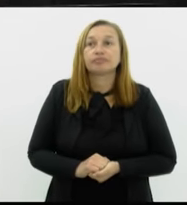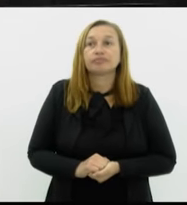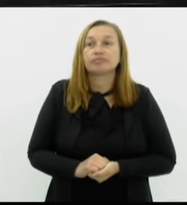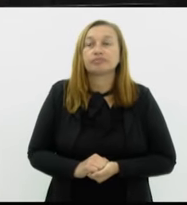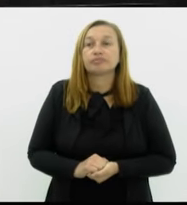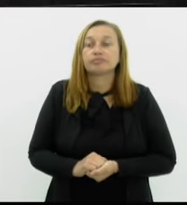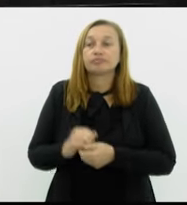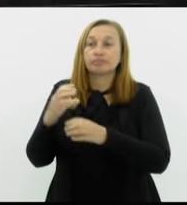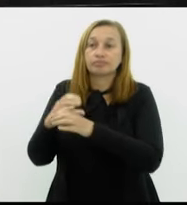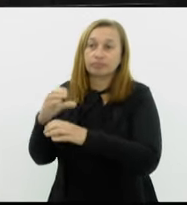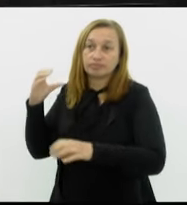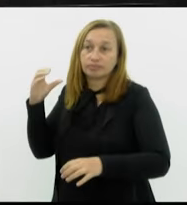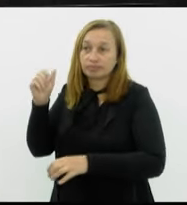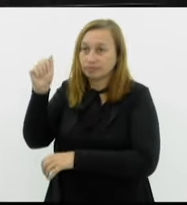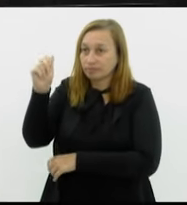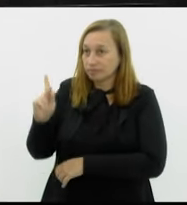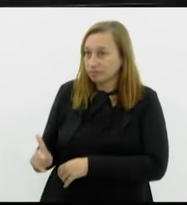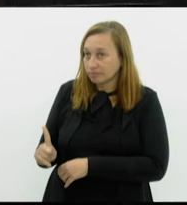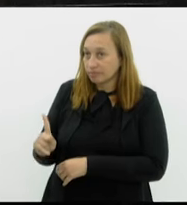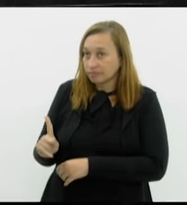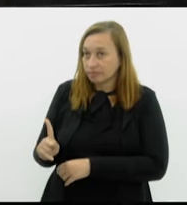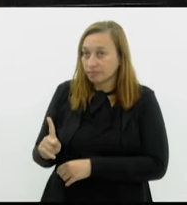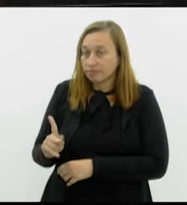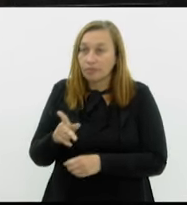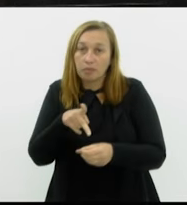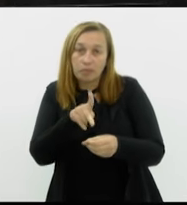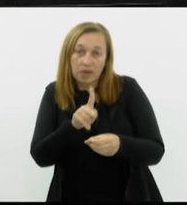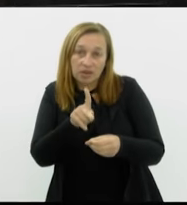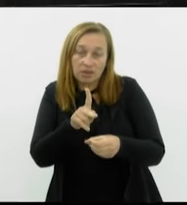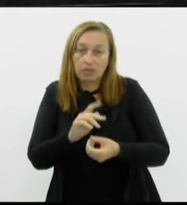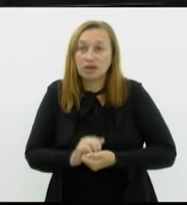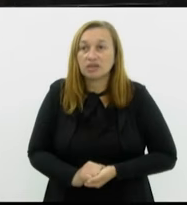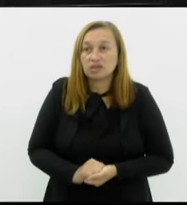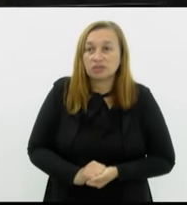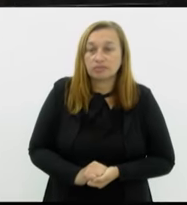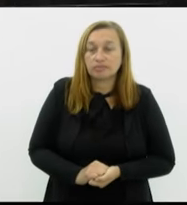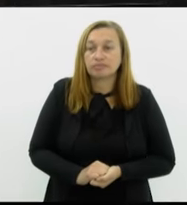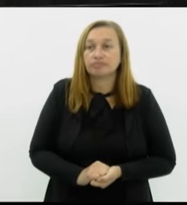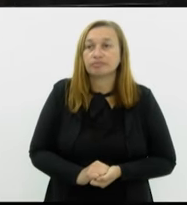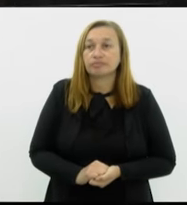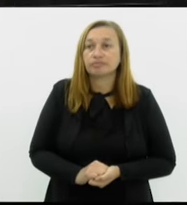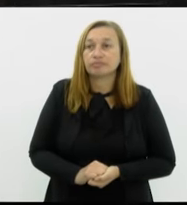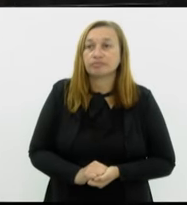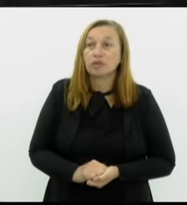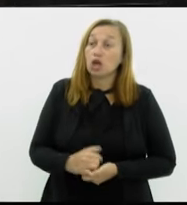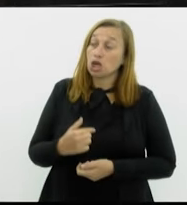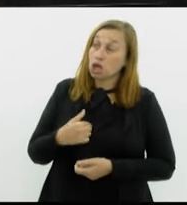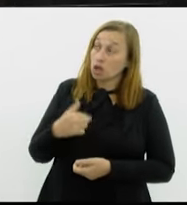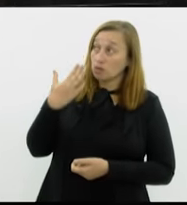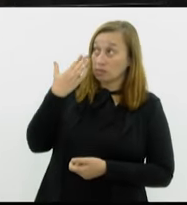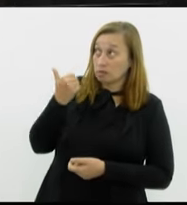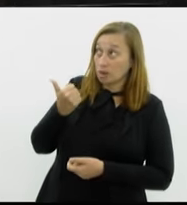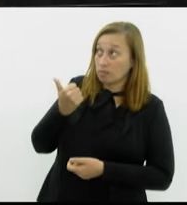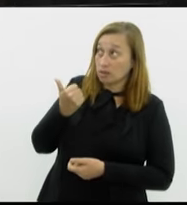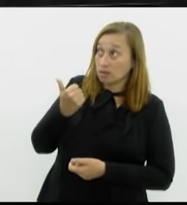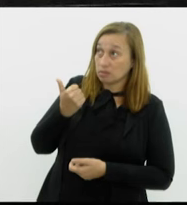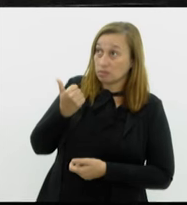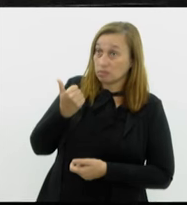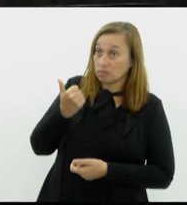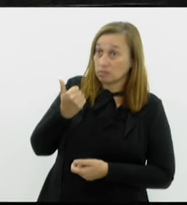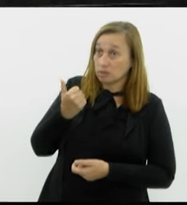engenheira aposentada da Petrobras, e que eu saiba, não